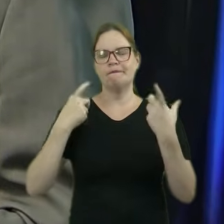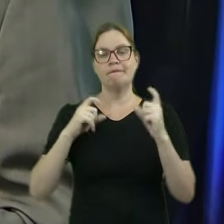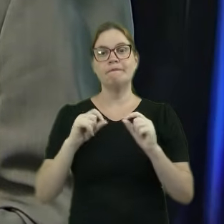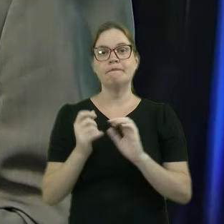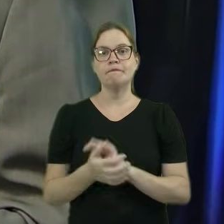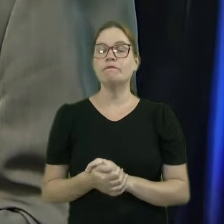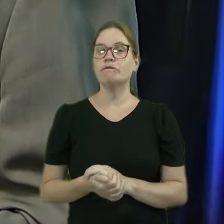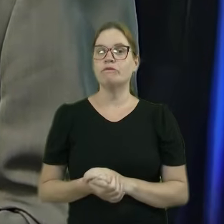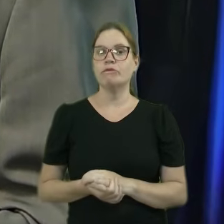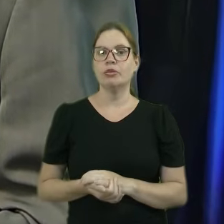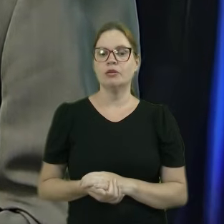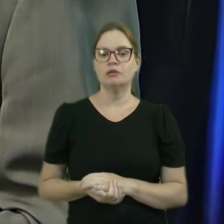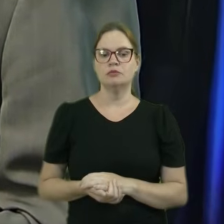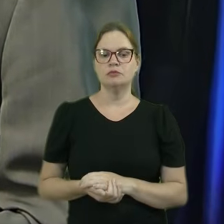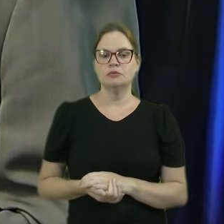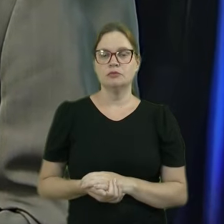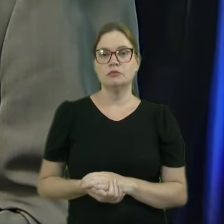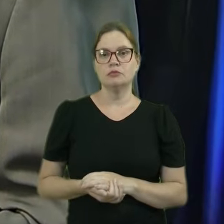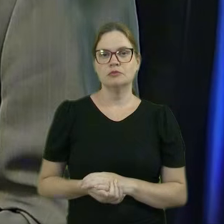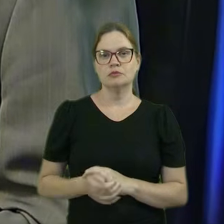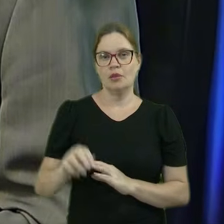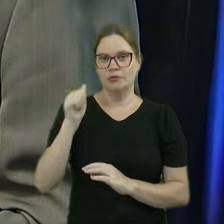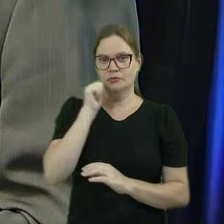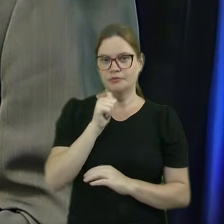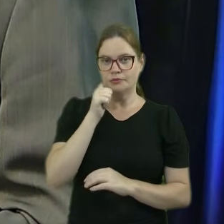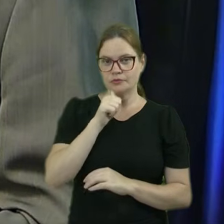que ela tocou